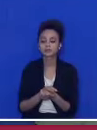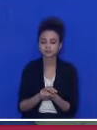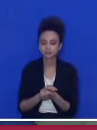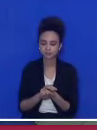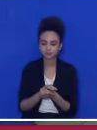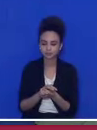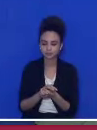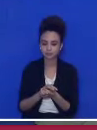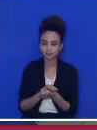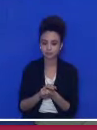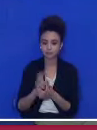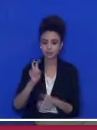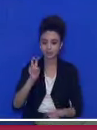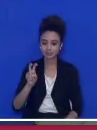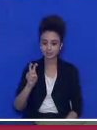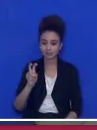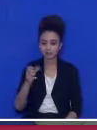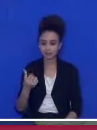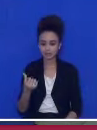dezenas é de